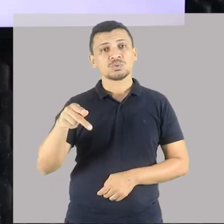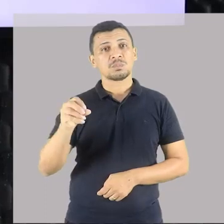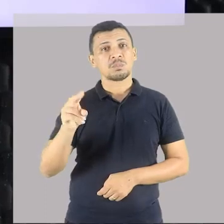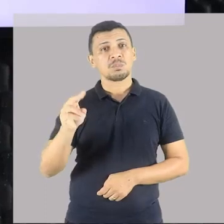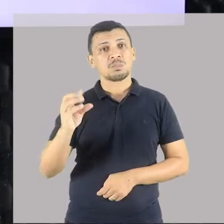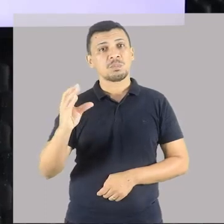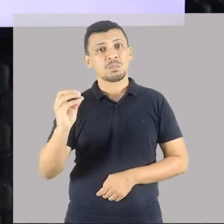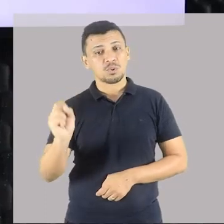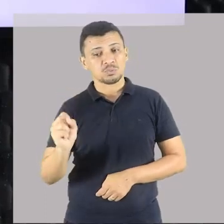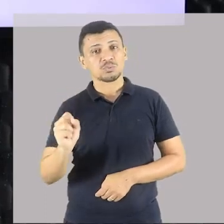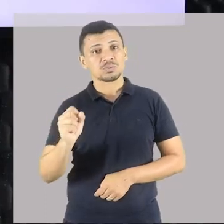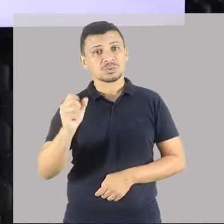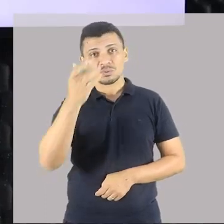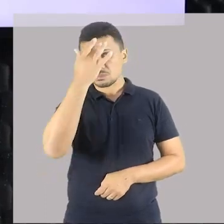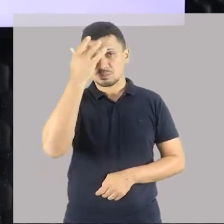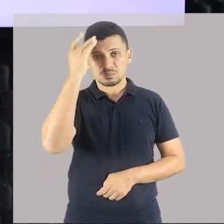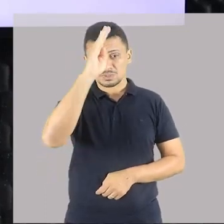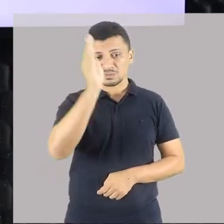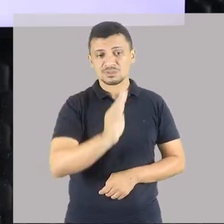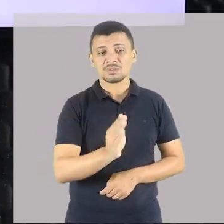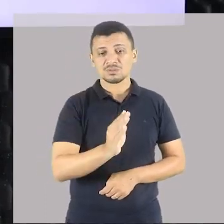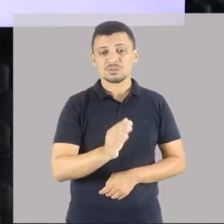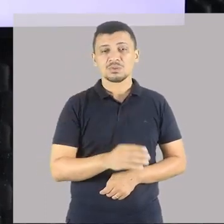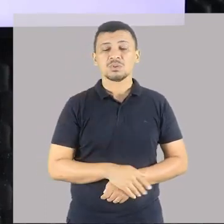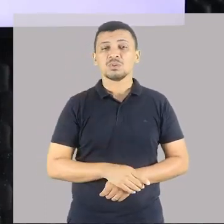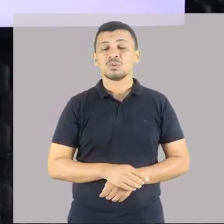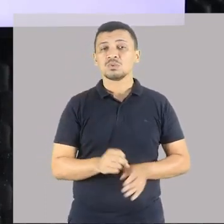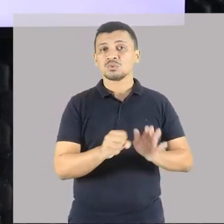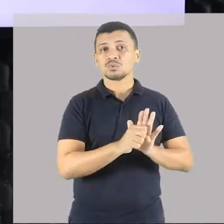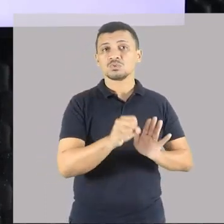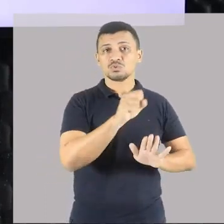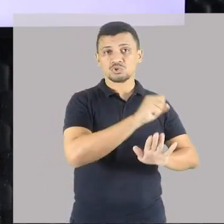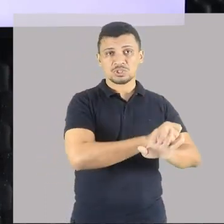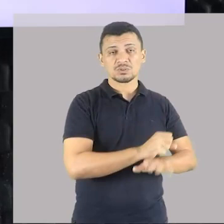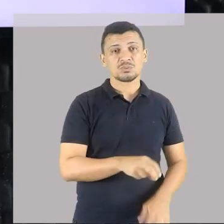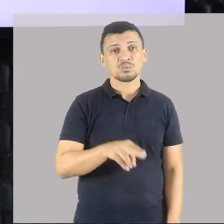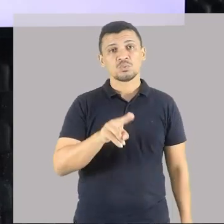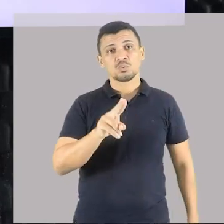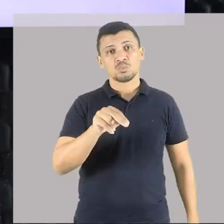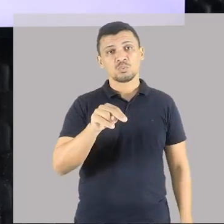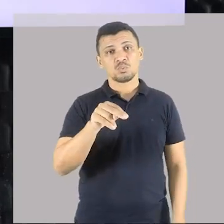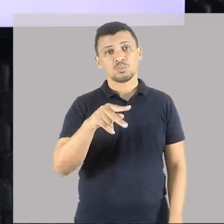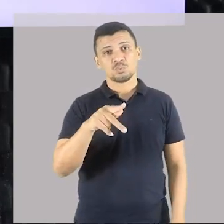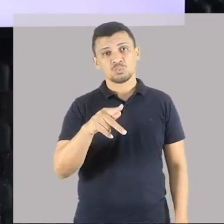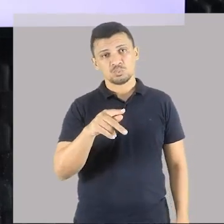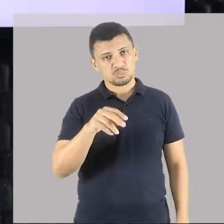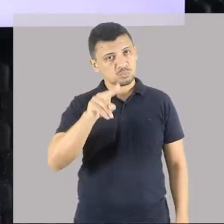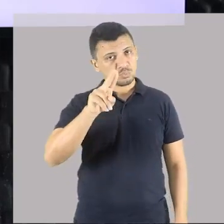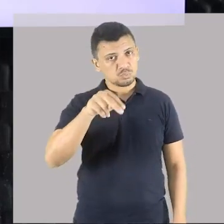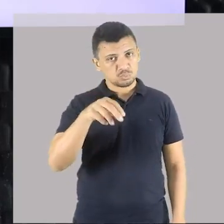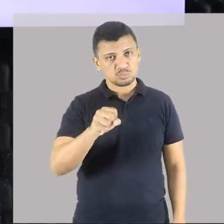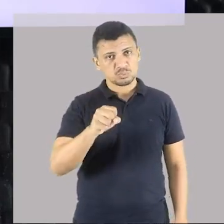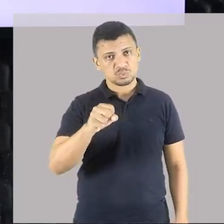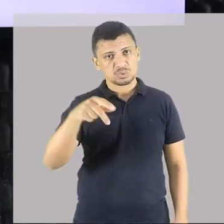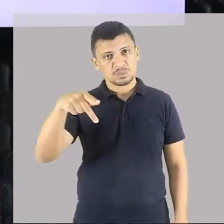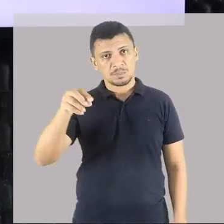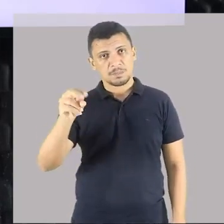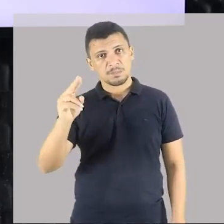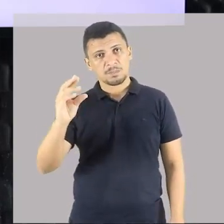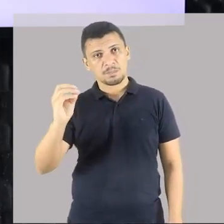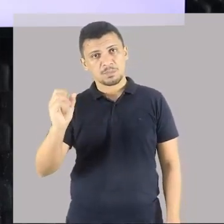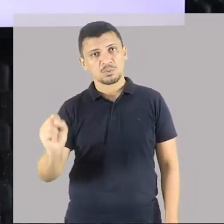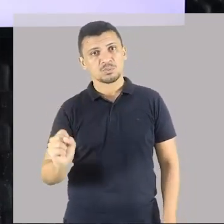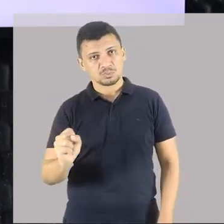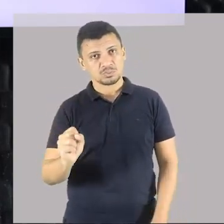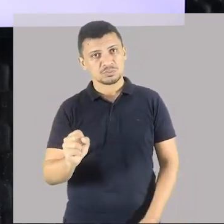certo? Então, o sujeito da oração é uns poucos, que tem o valor de uma locução pronominal, uns